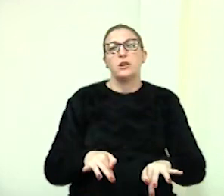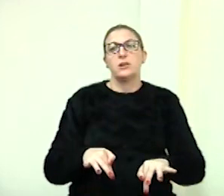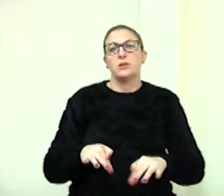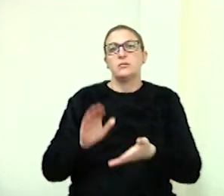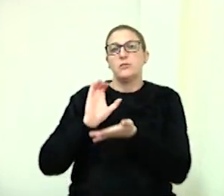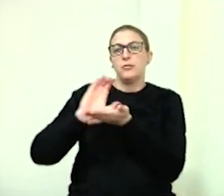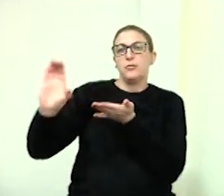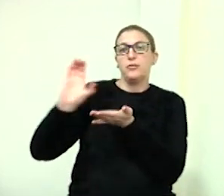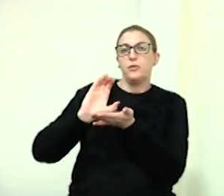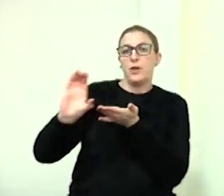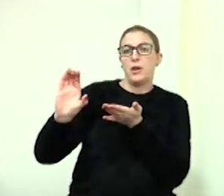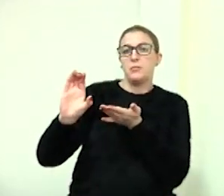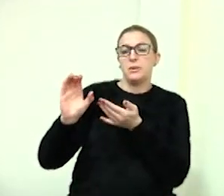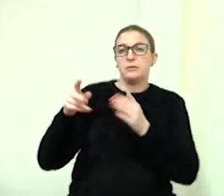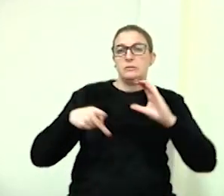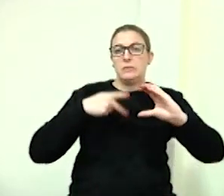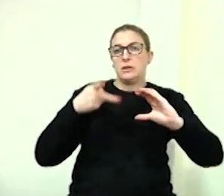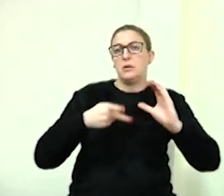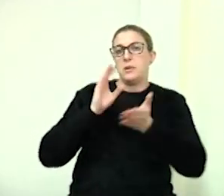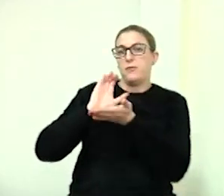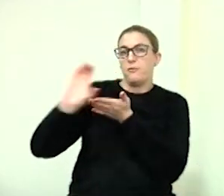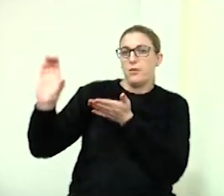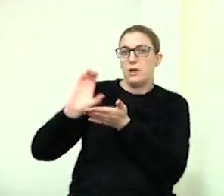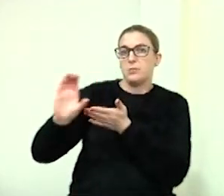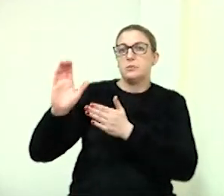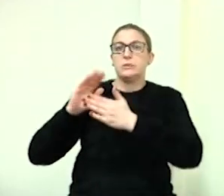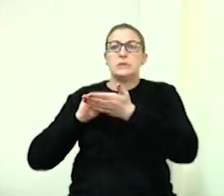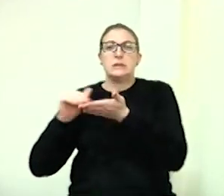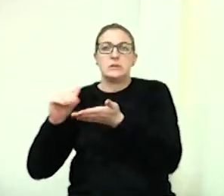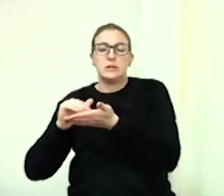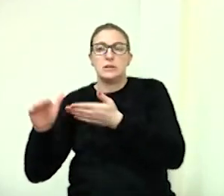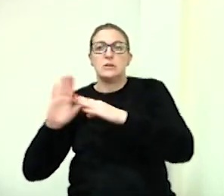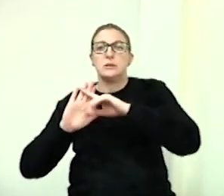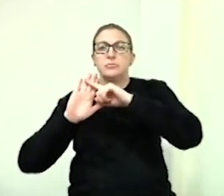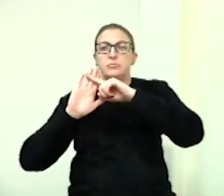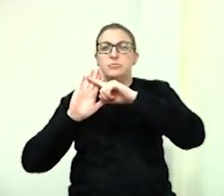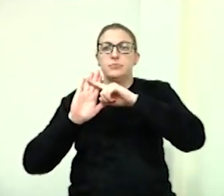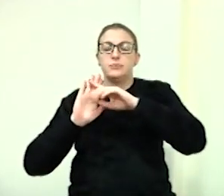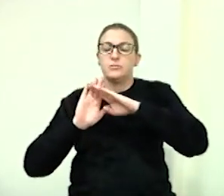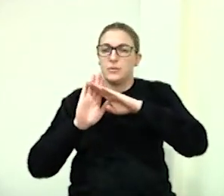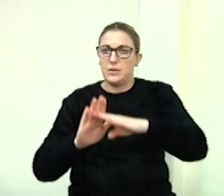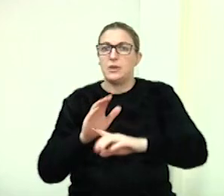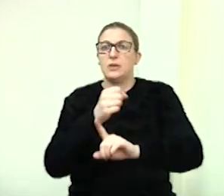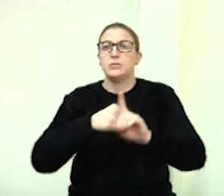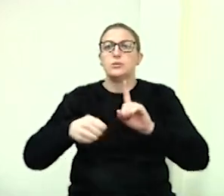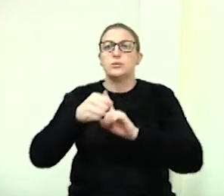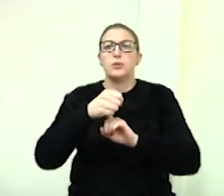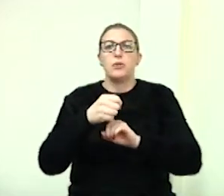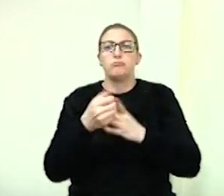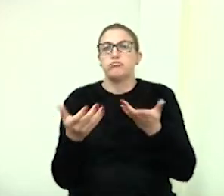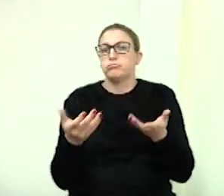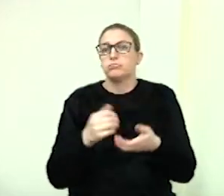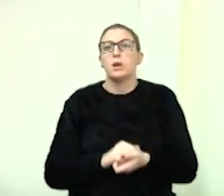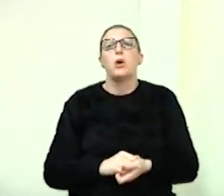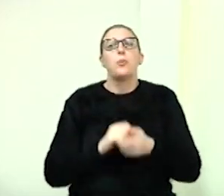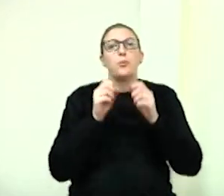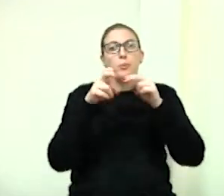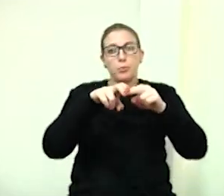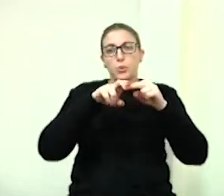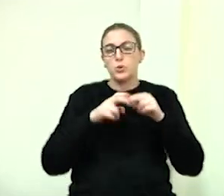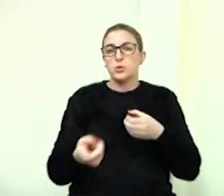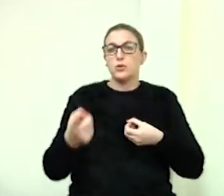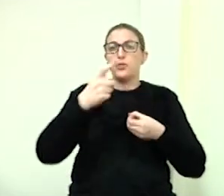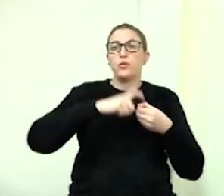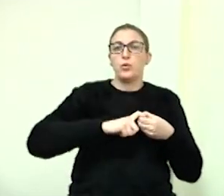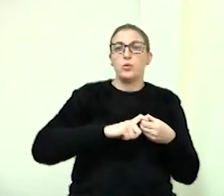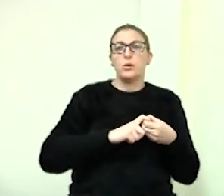E, a princípio, mesmo com alguns recursos vindos a nível federal, voltaria para 200 cestas básicas por mês. E hoje a gente vê cada vez mais